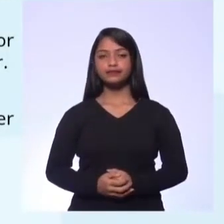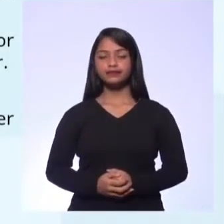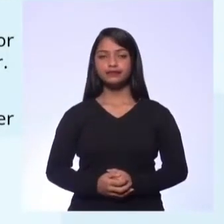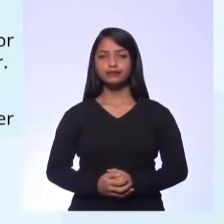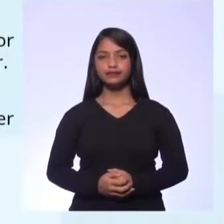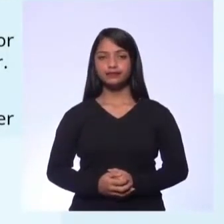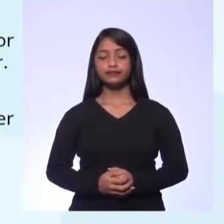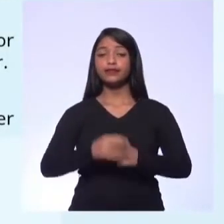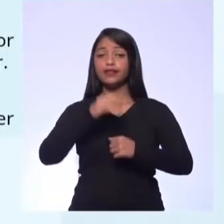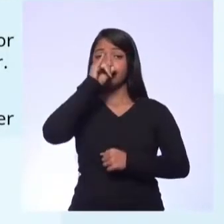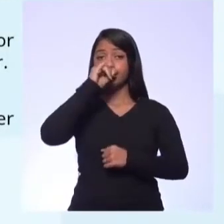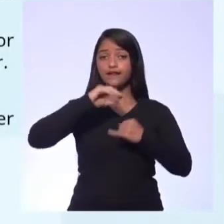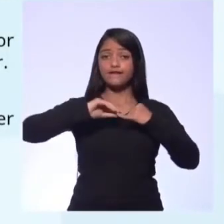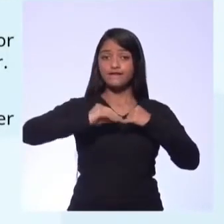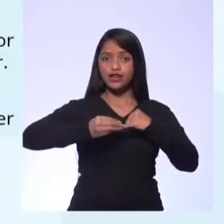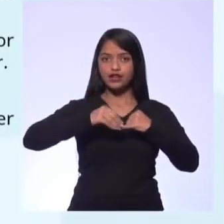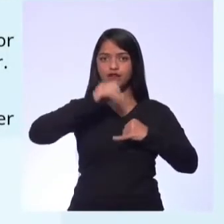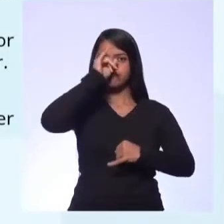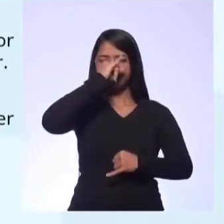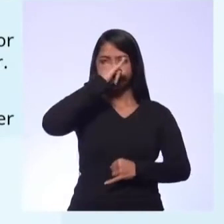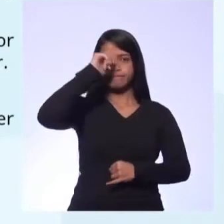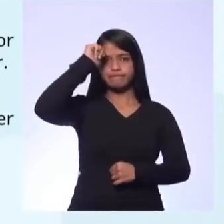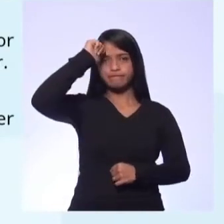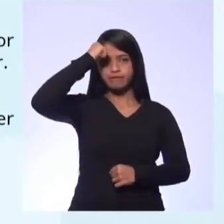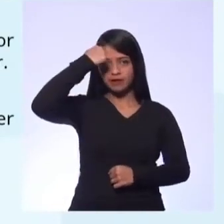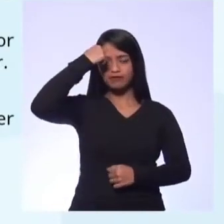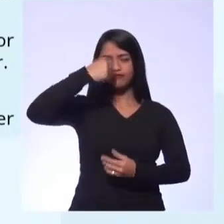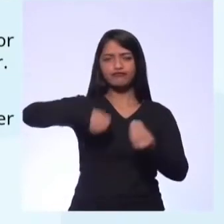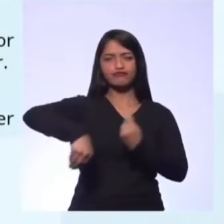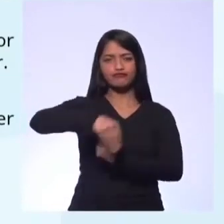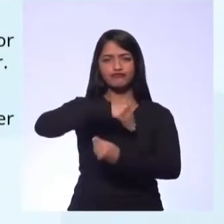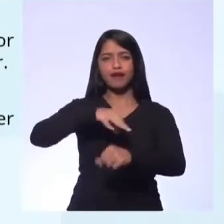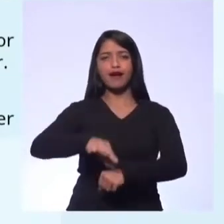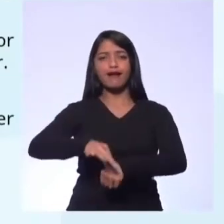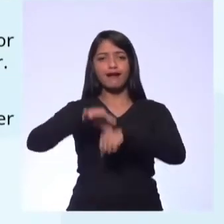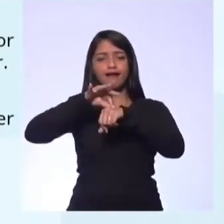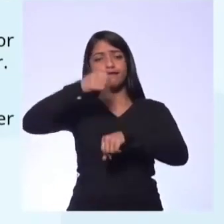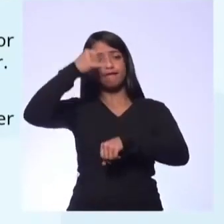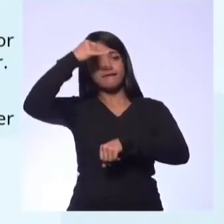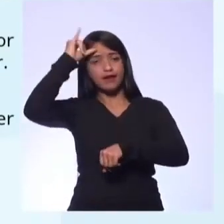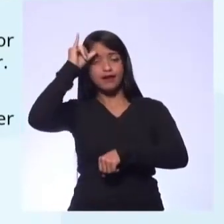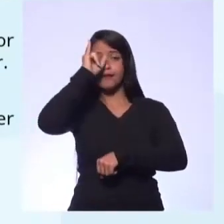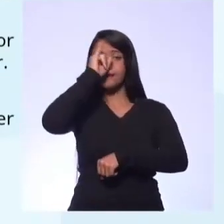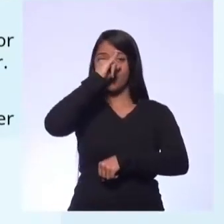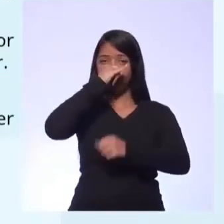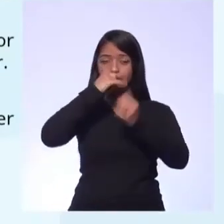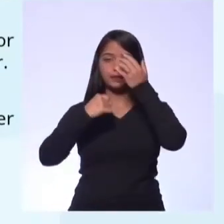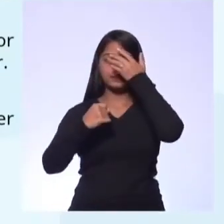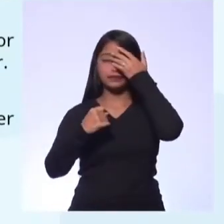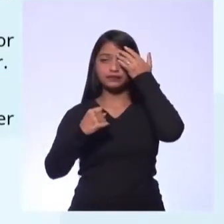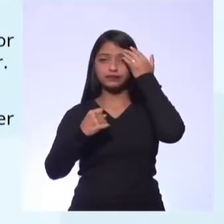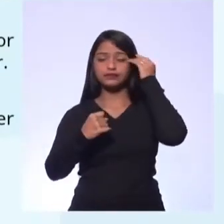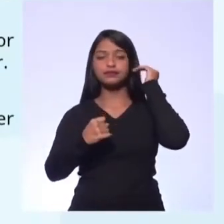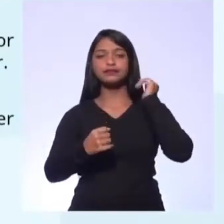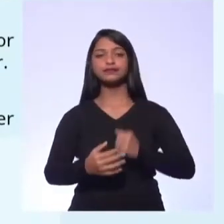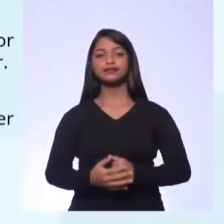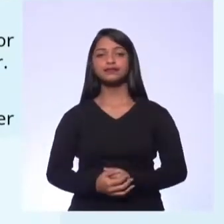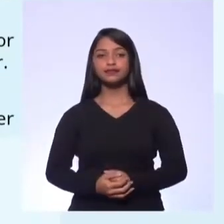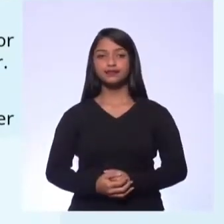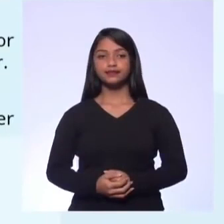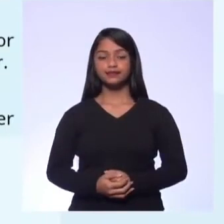pork. Feijoada é um cozido de feijão com carne de vaca e porco. Number 5, brigadeiro is a